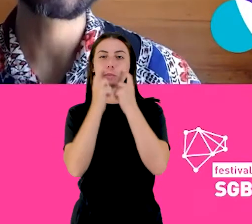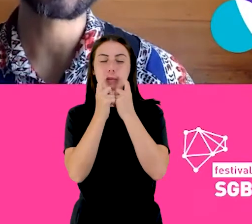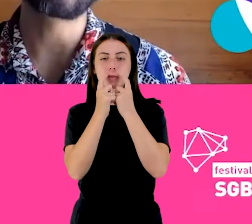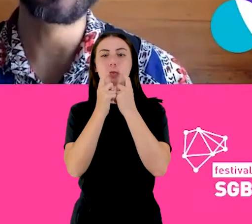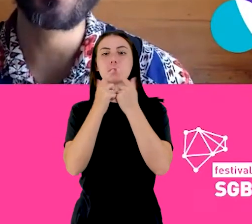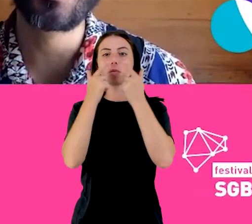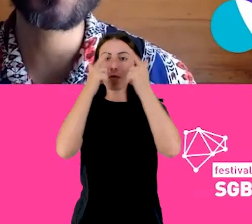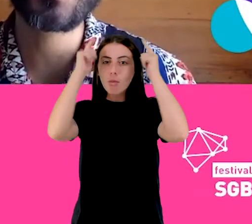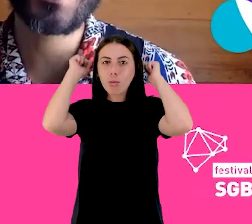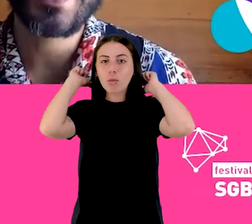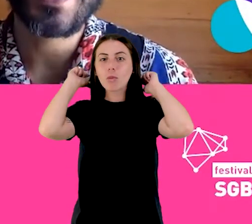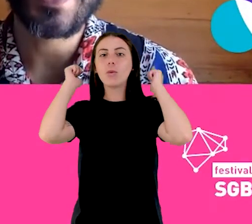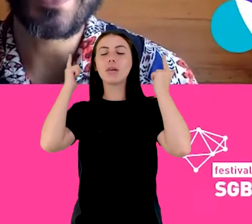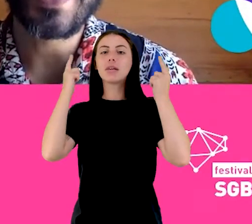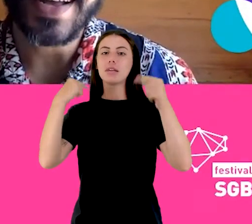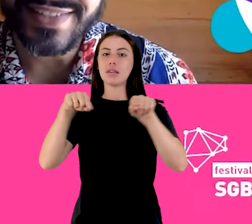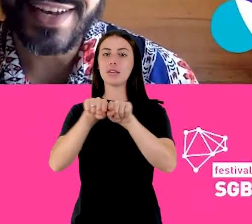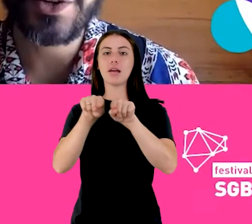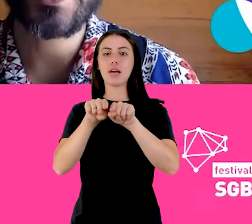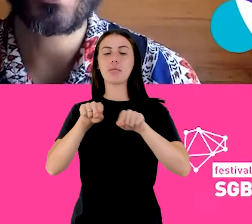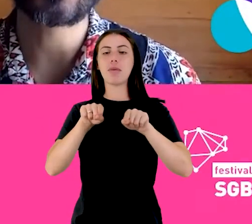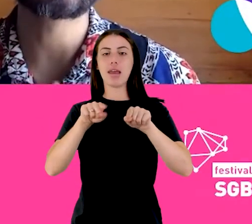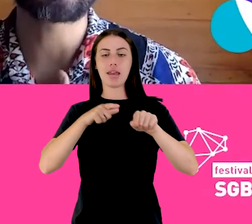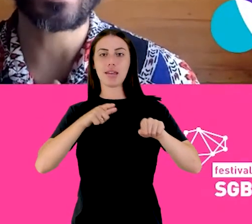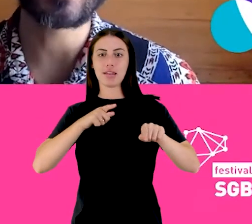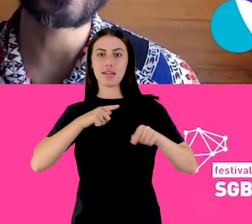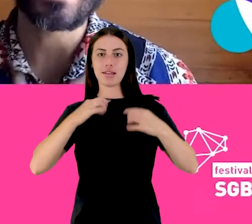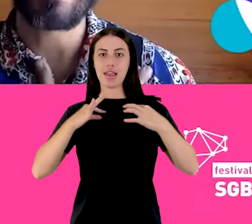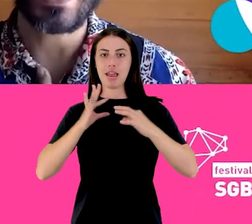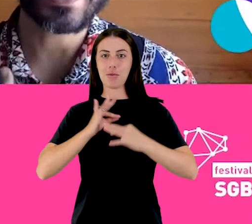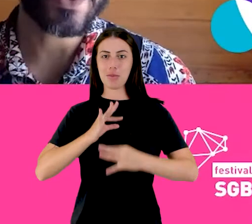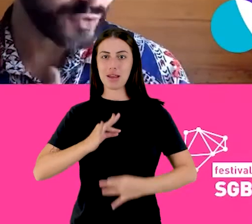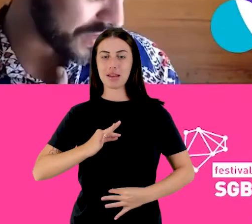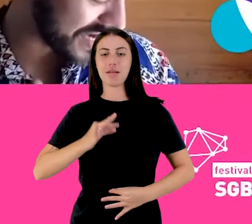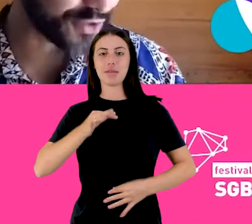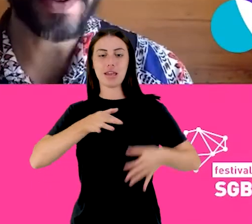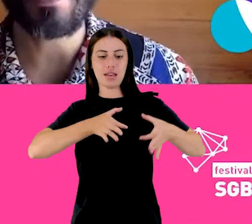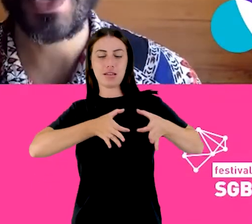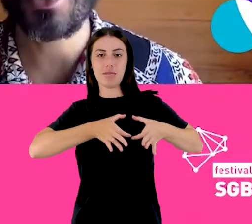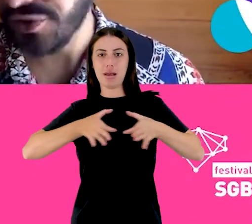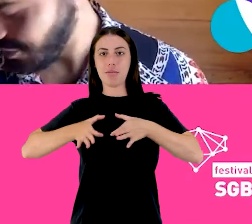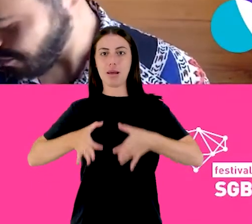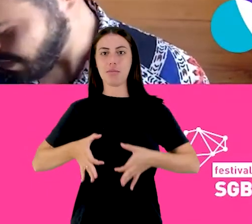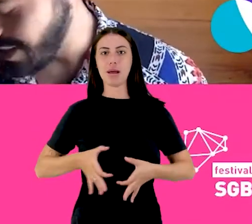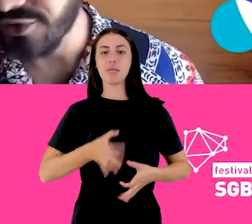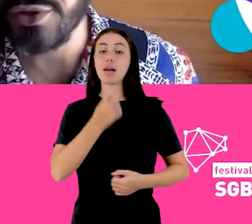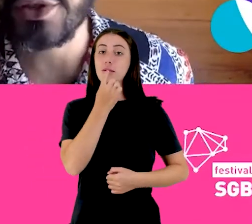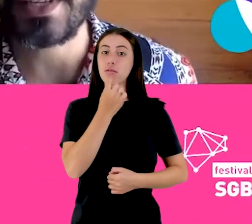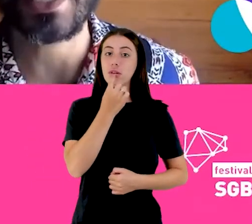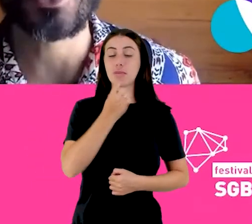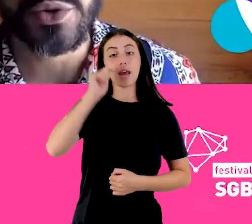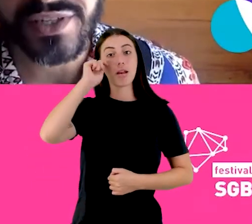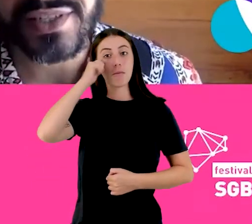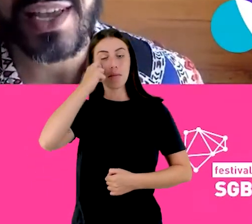barba, cabelo curto, castanho. Eu estou usando uma camisa estampada com os quadrados vermelhos,